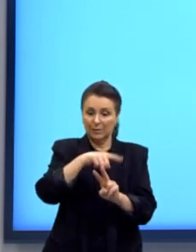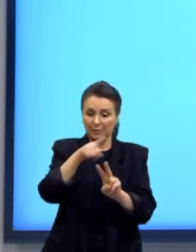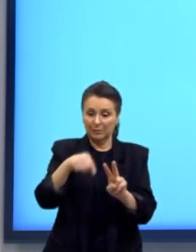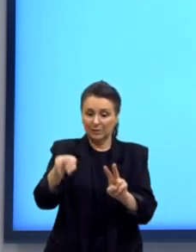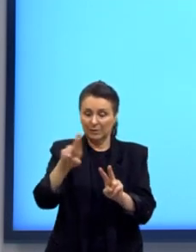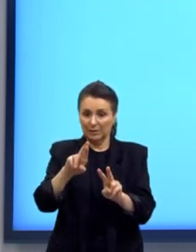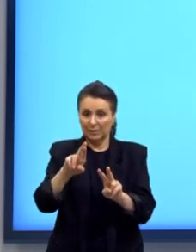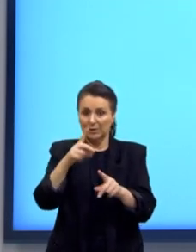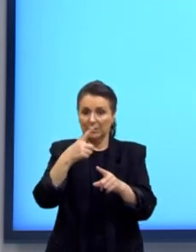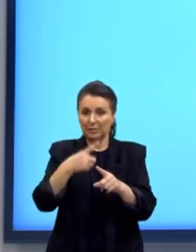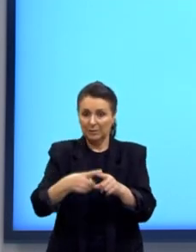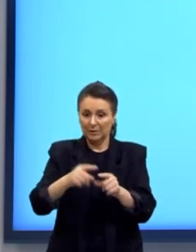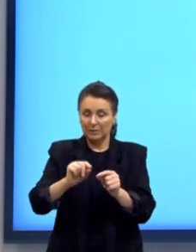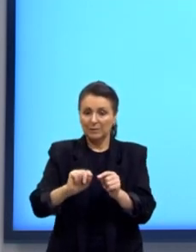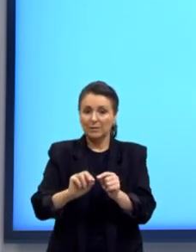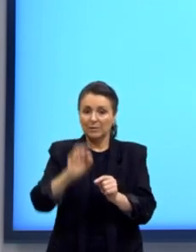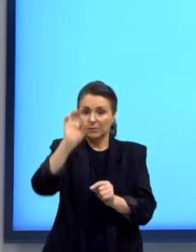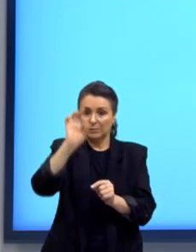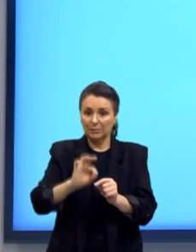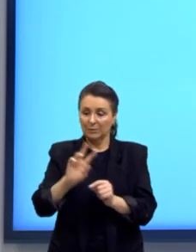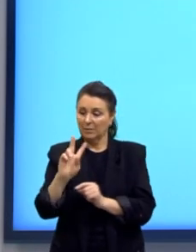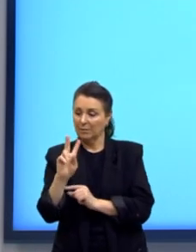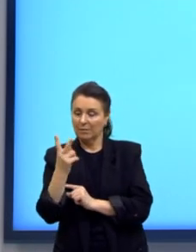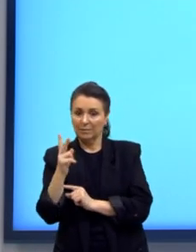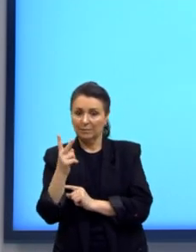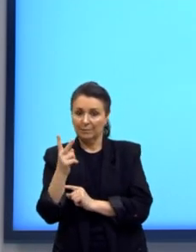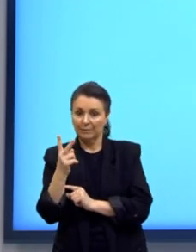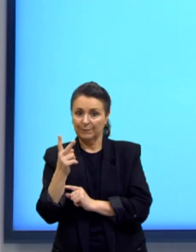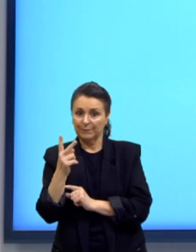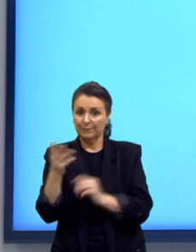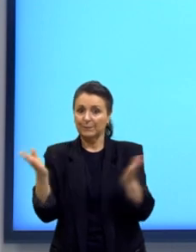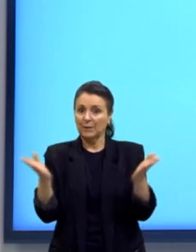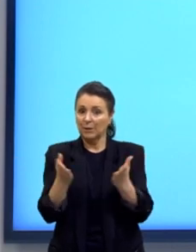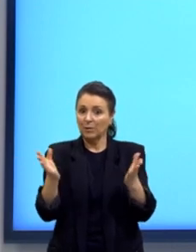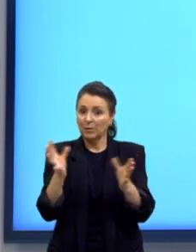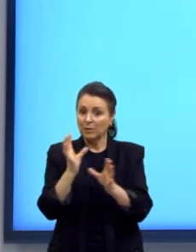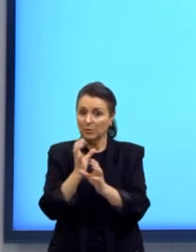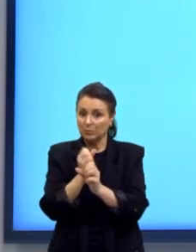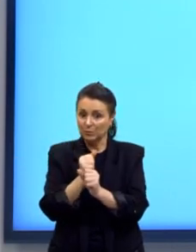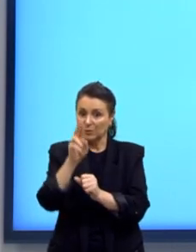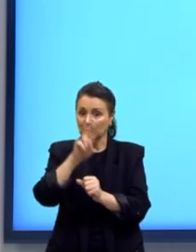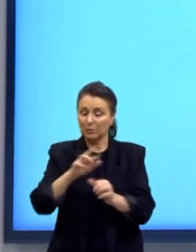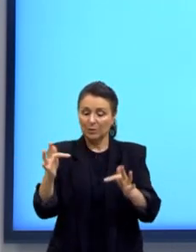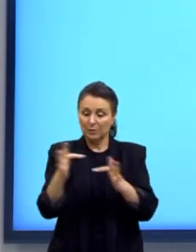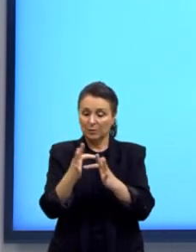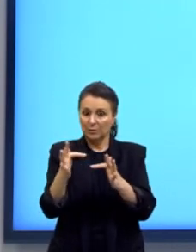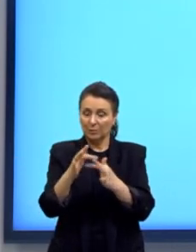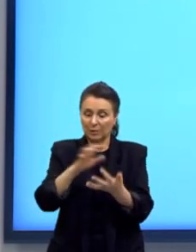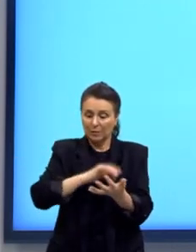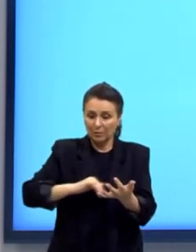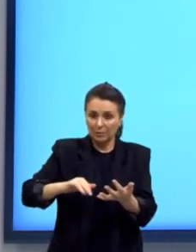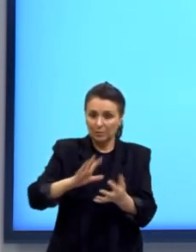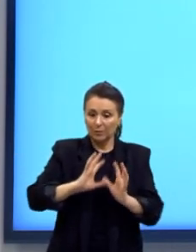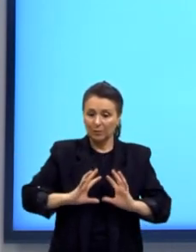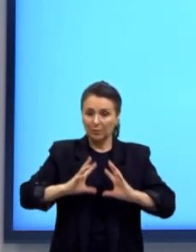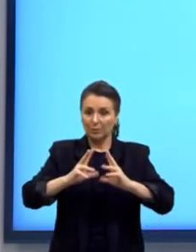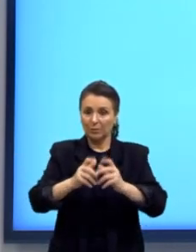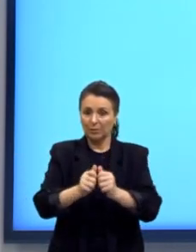altura h e aí a gente consegue juntar tudo isso em uma fórmula para calcular a área total